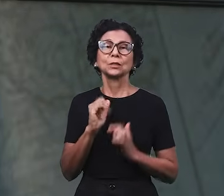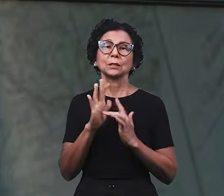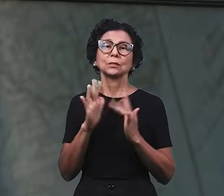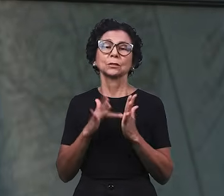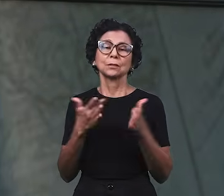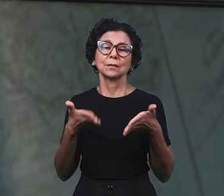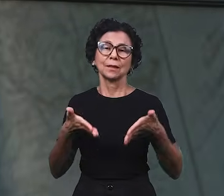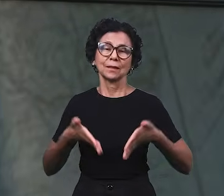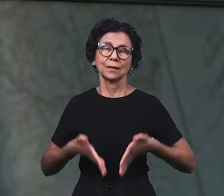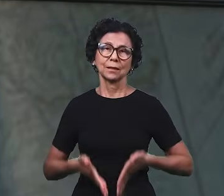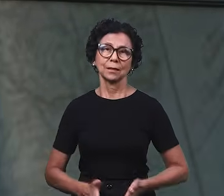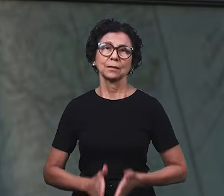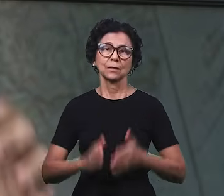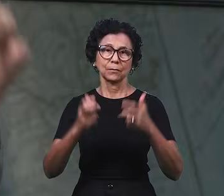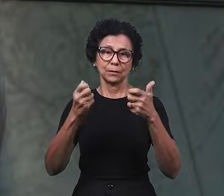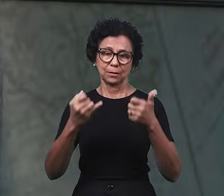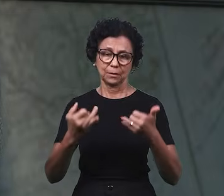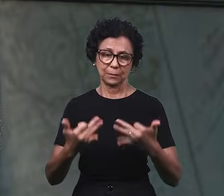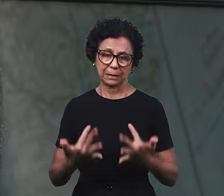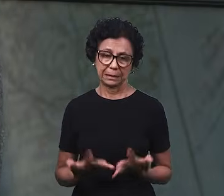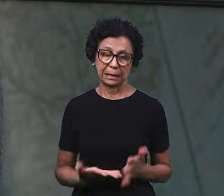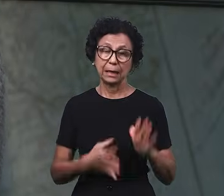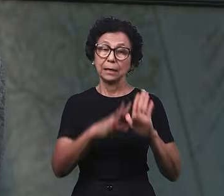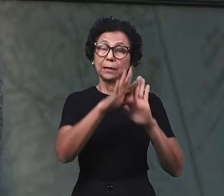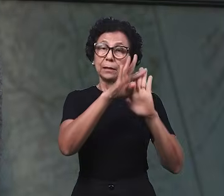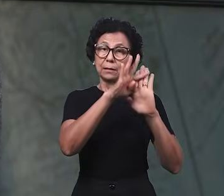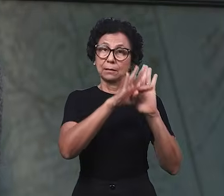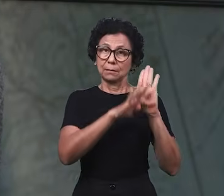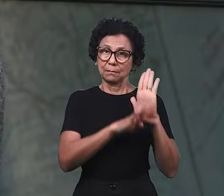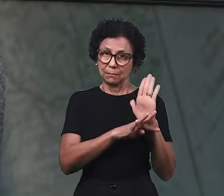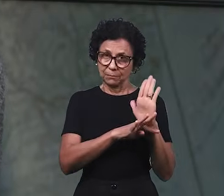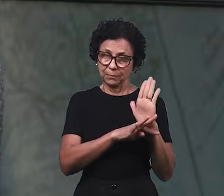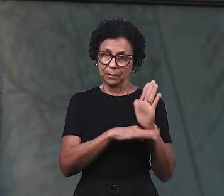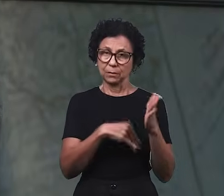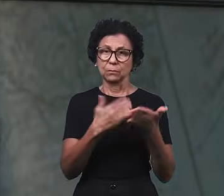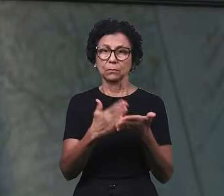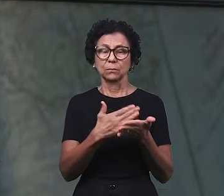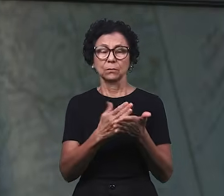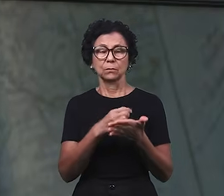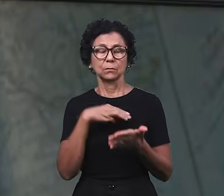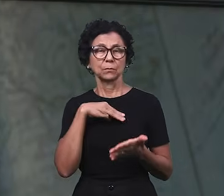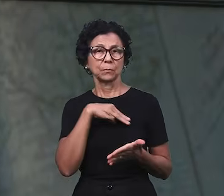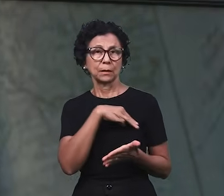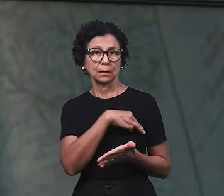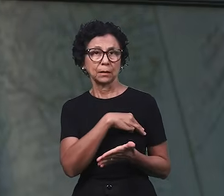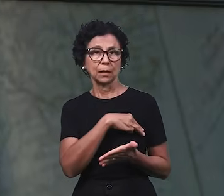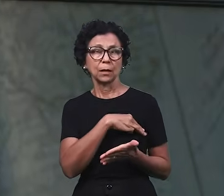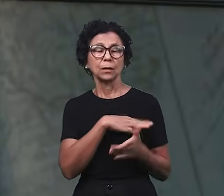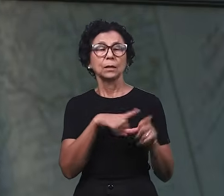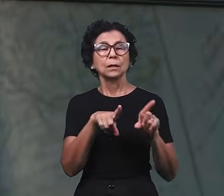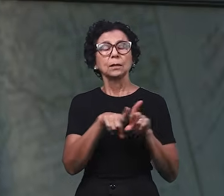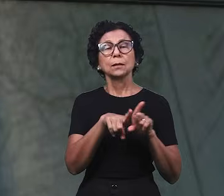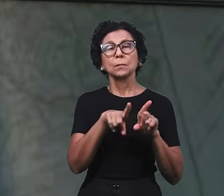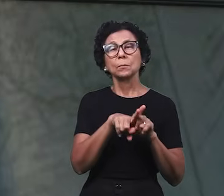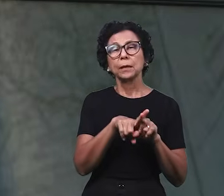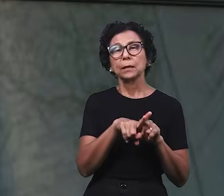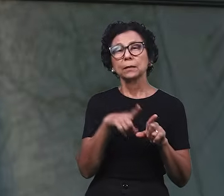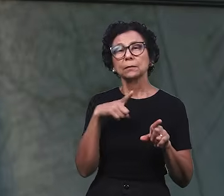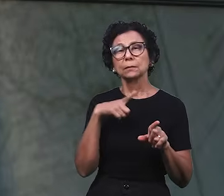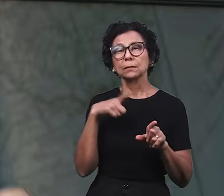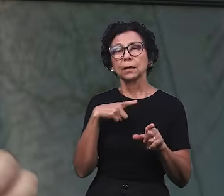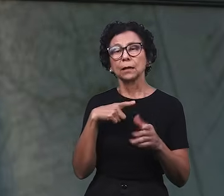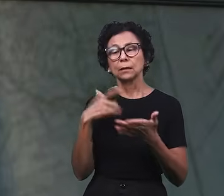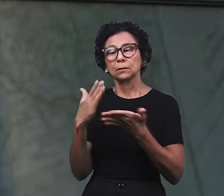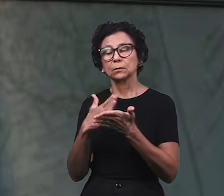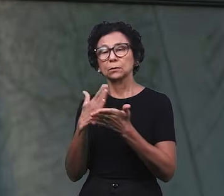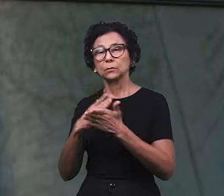nascimento de Jesus. Esse texto bíblico do Evangelho de Mateus, ele está em paralelo com